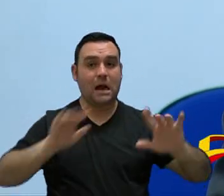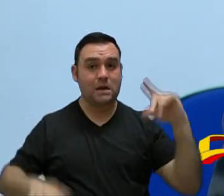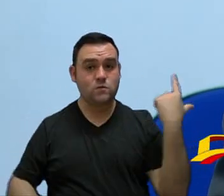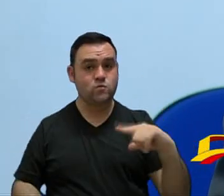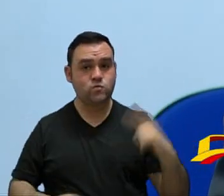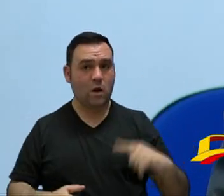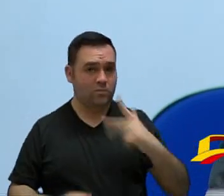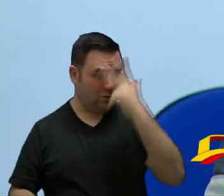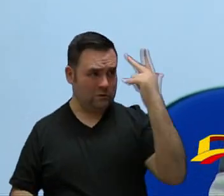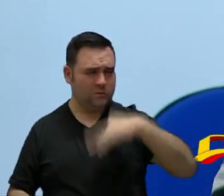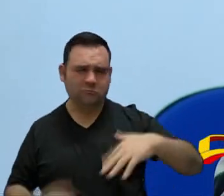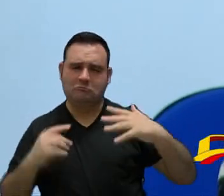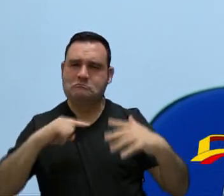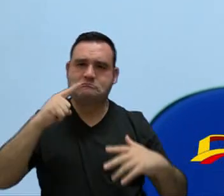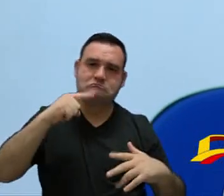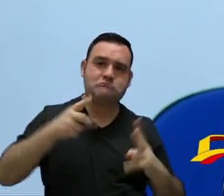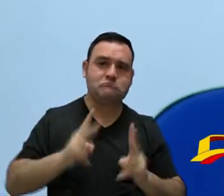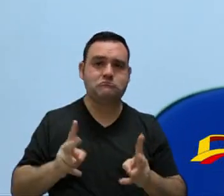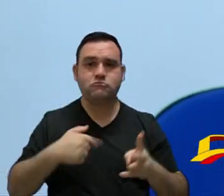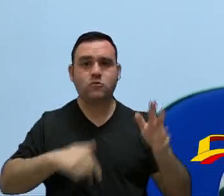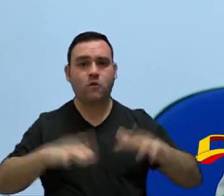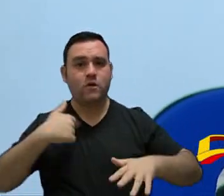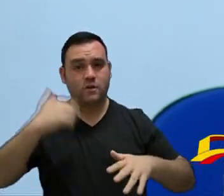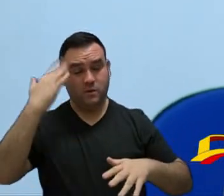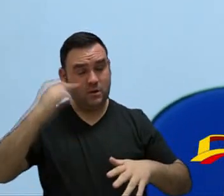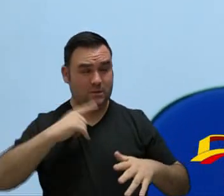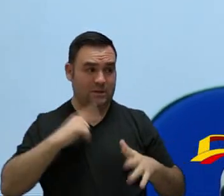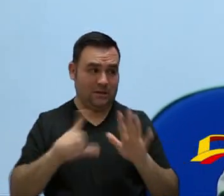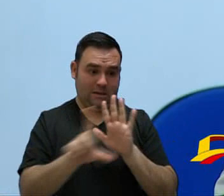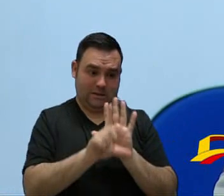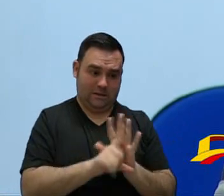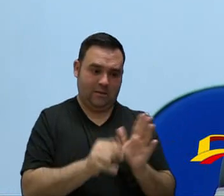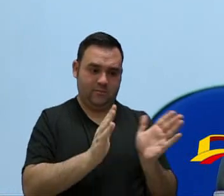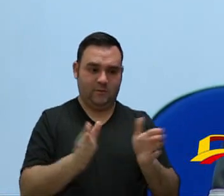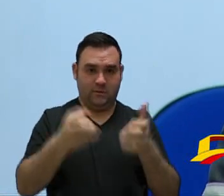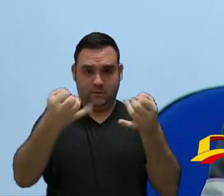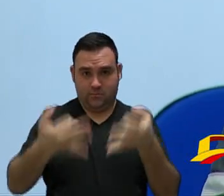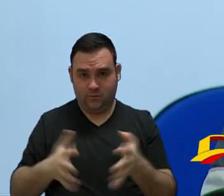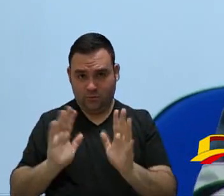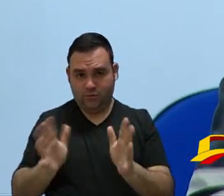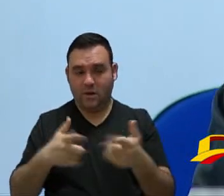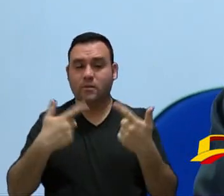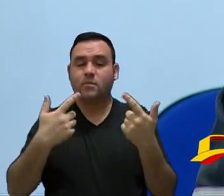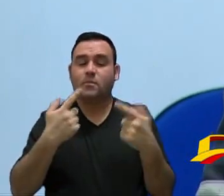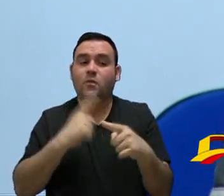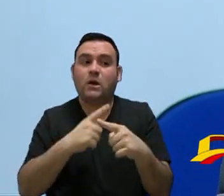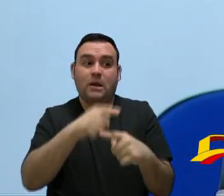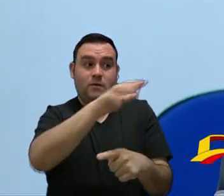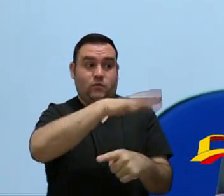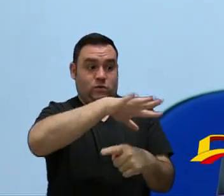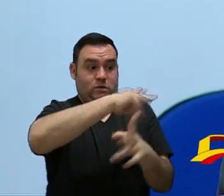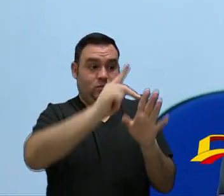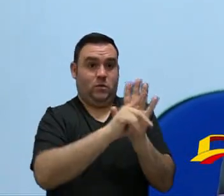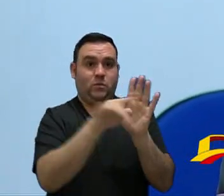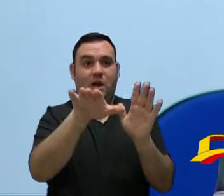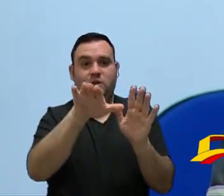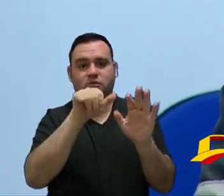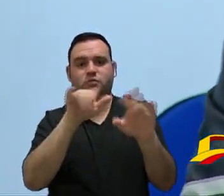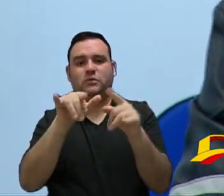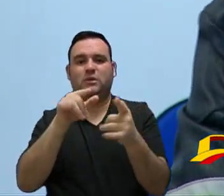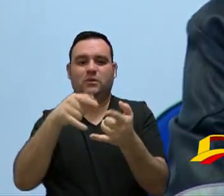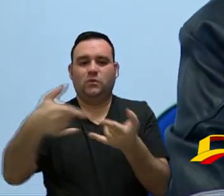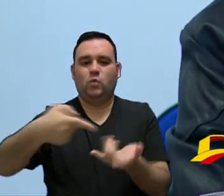sendo muito clara para o população que pesa eu saiba os trâmites legais como ele já mencionou não é para que vocês possam